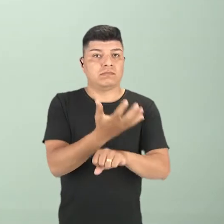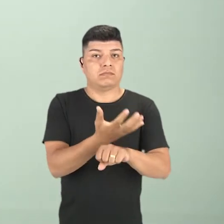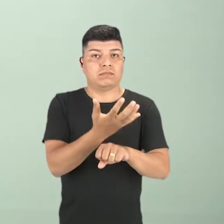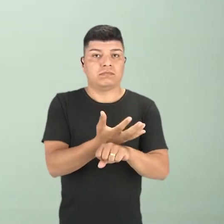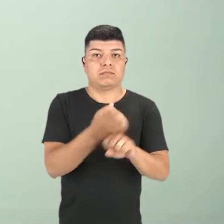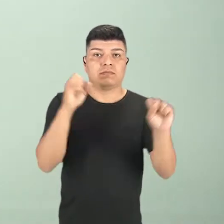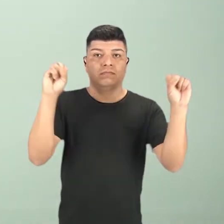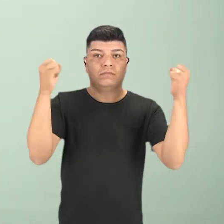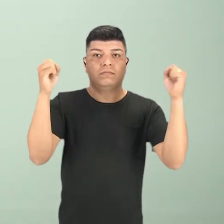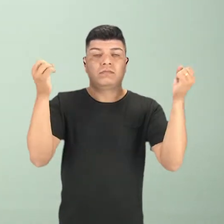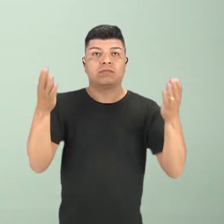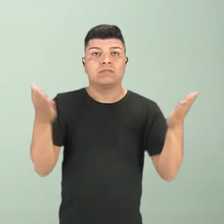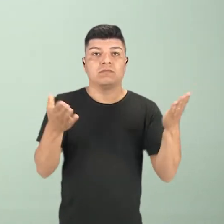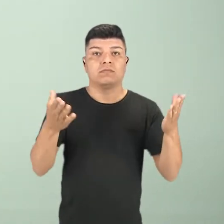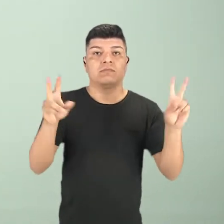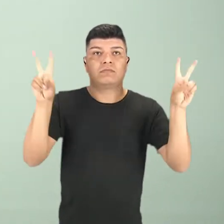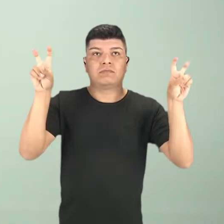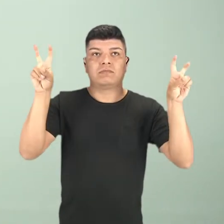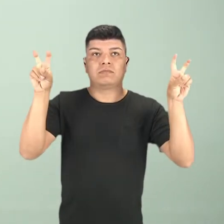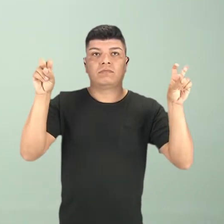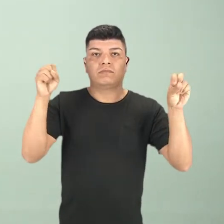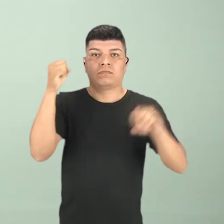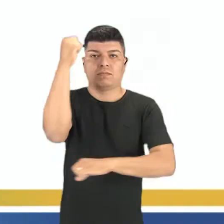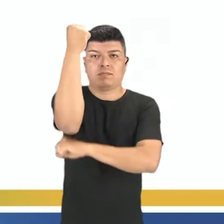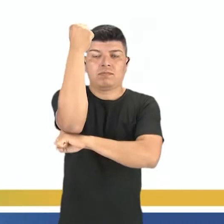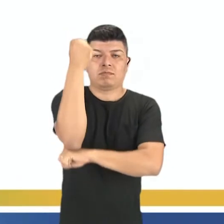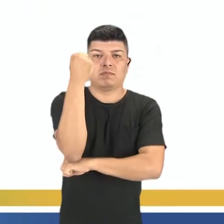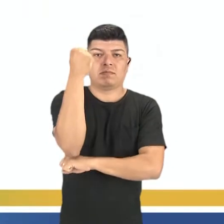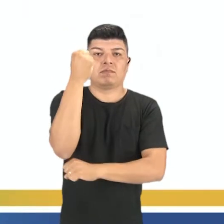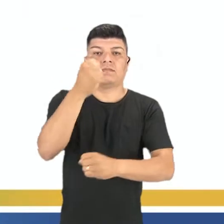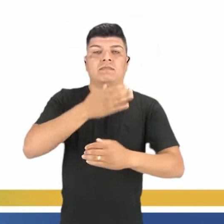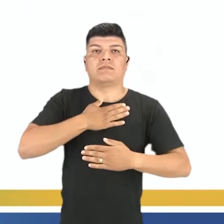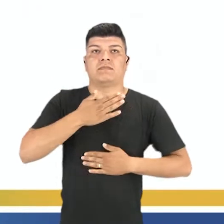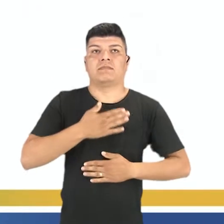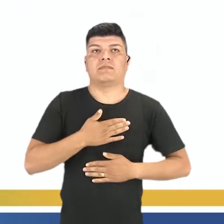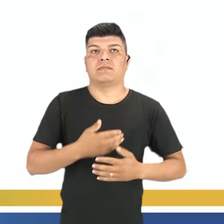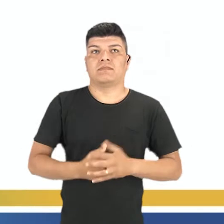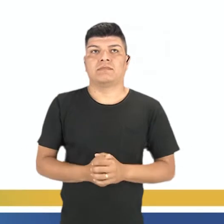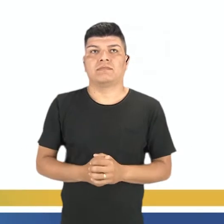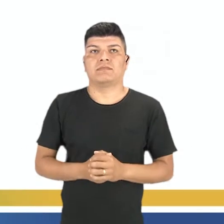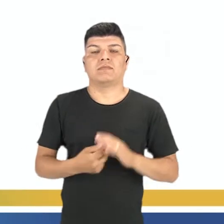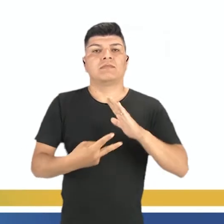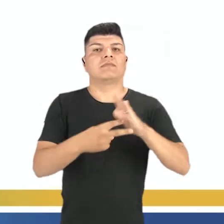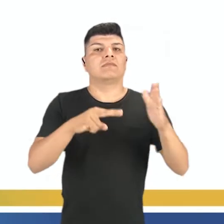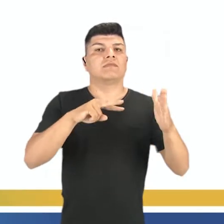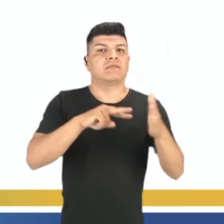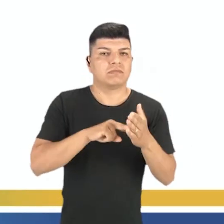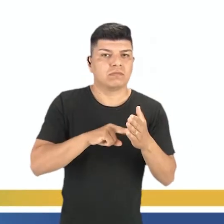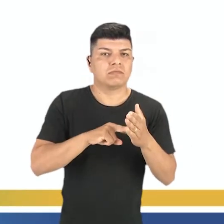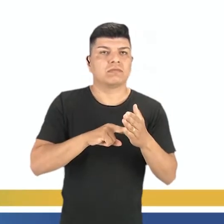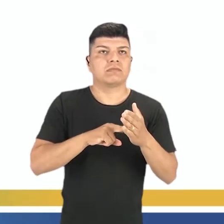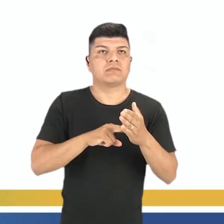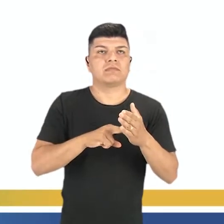hoje nós vamos falar sobre resistência física. O que é resistência física?